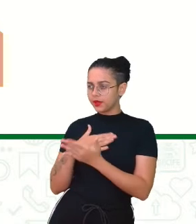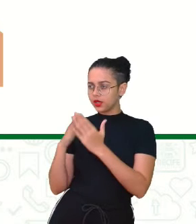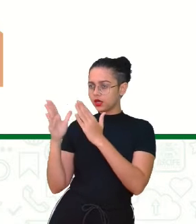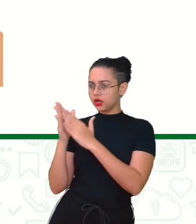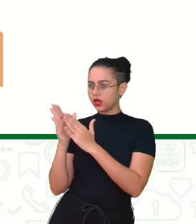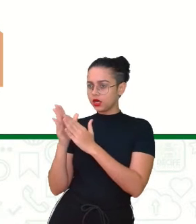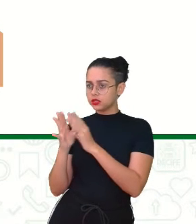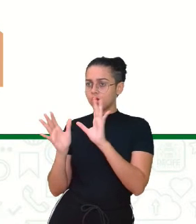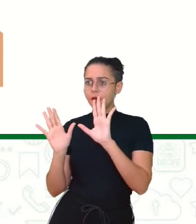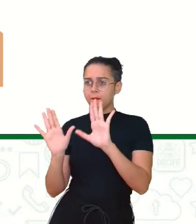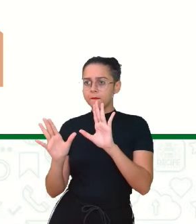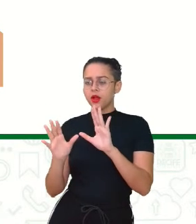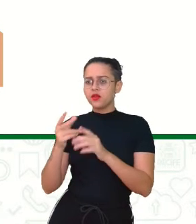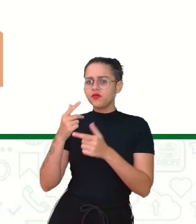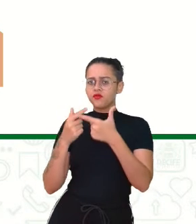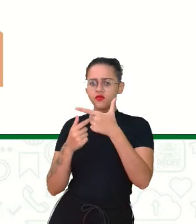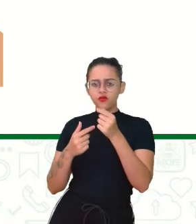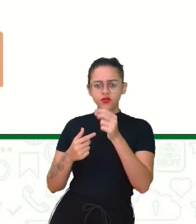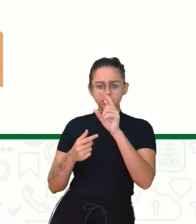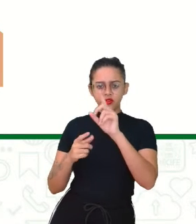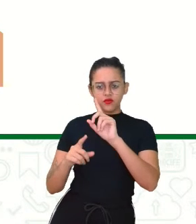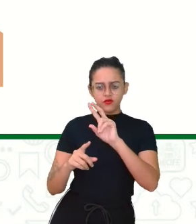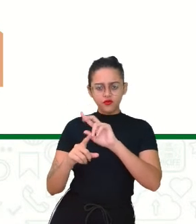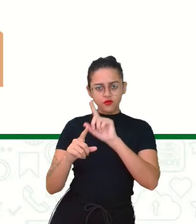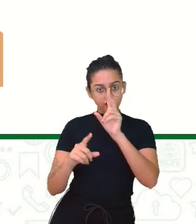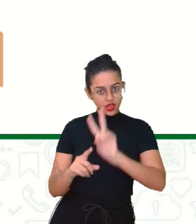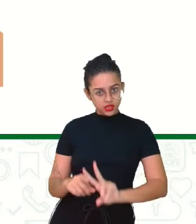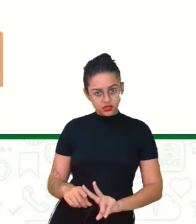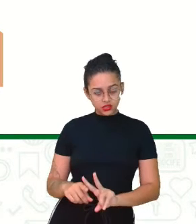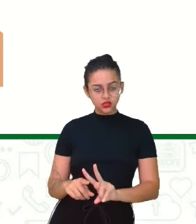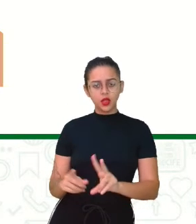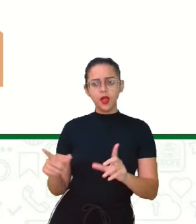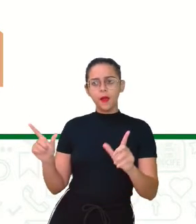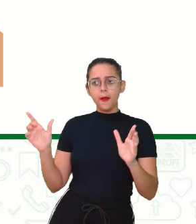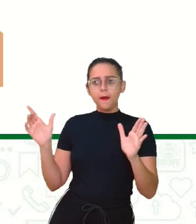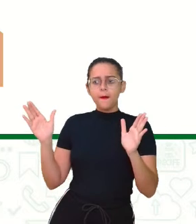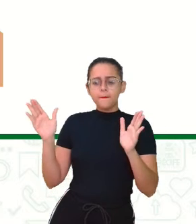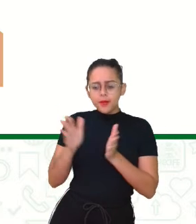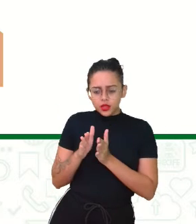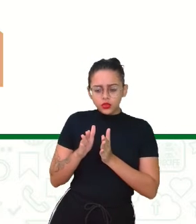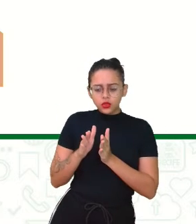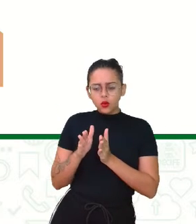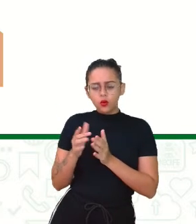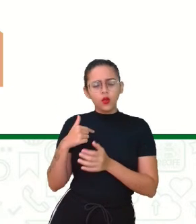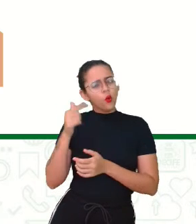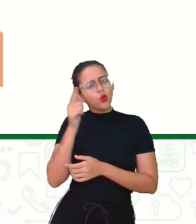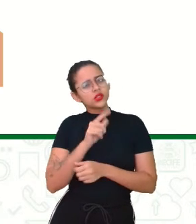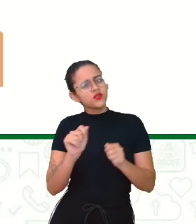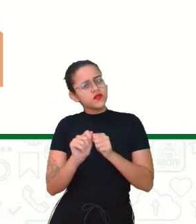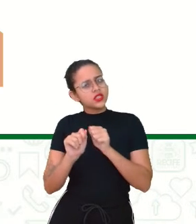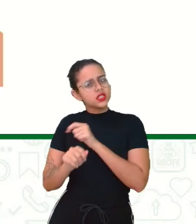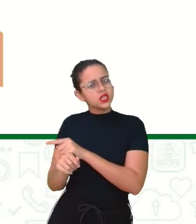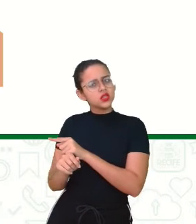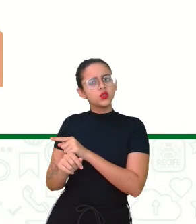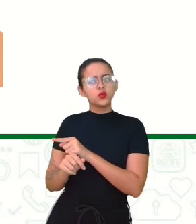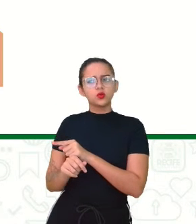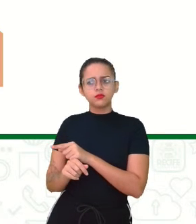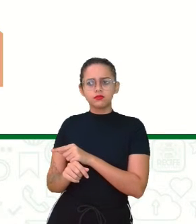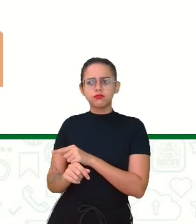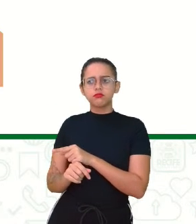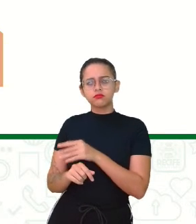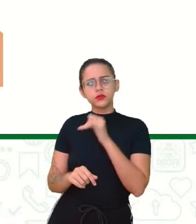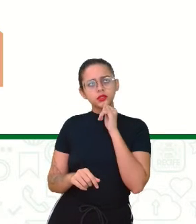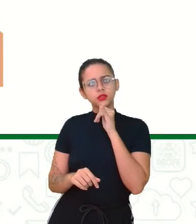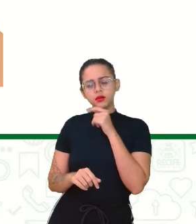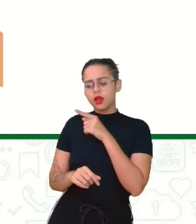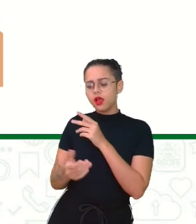casa, só que 20 vezes menor. Então, se eu consigo fazer isso com relação às dimensões, eu diria